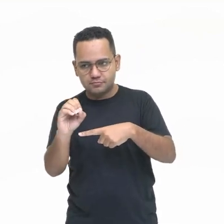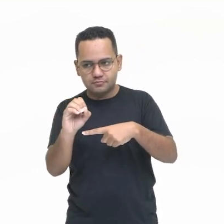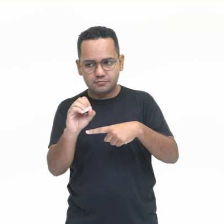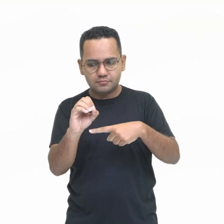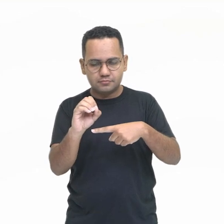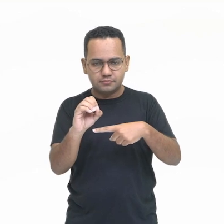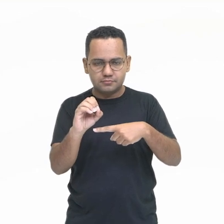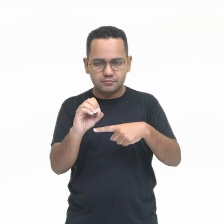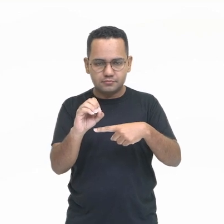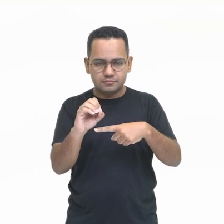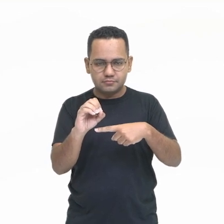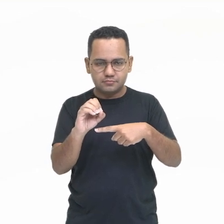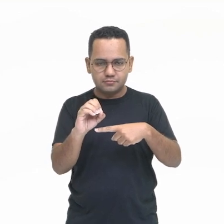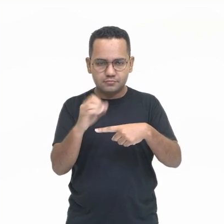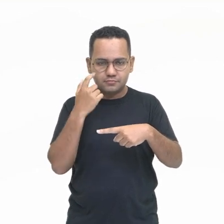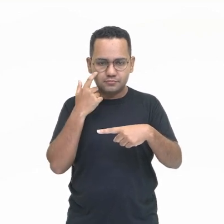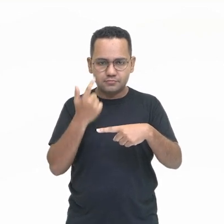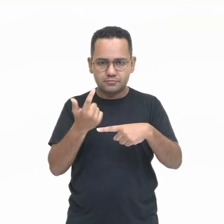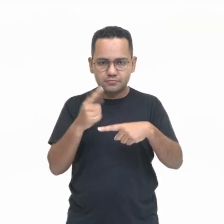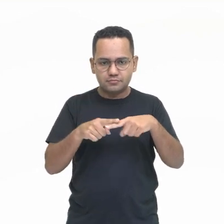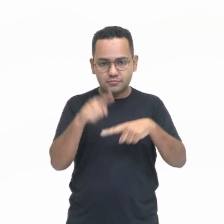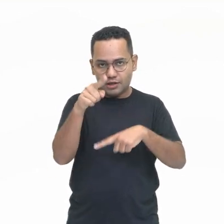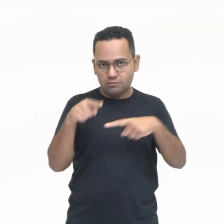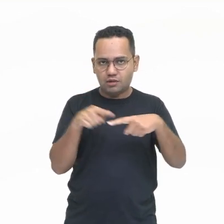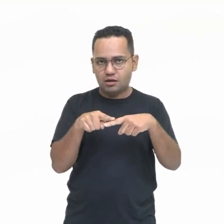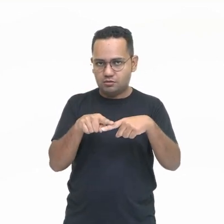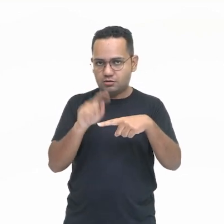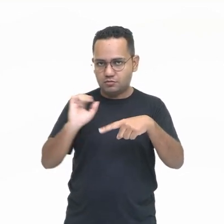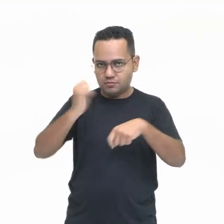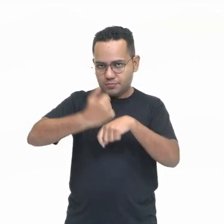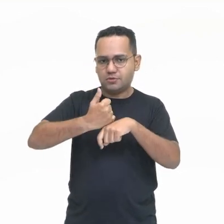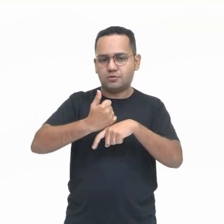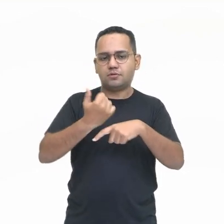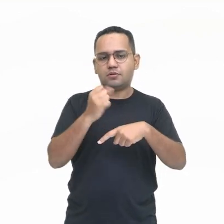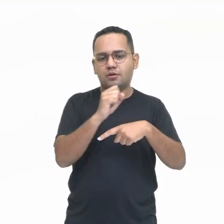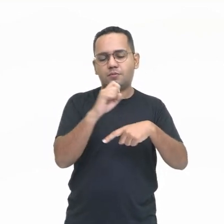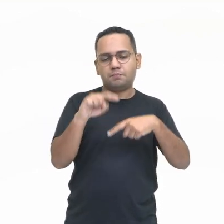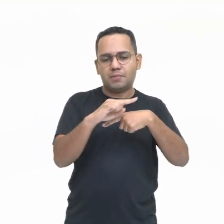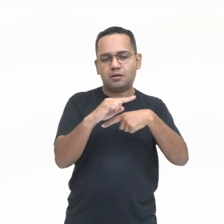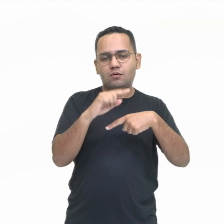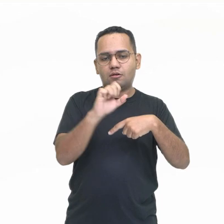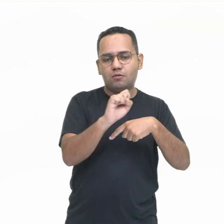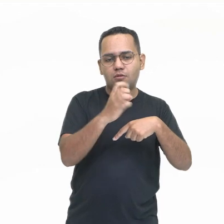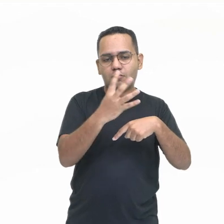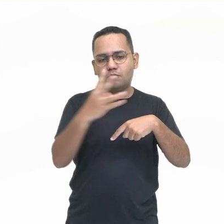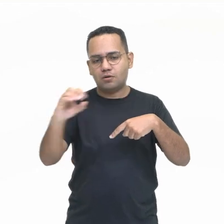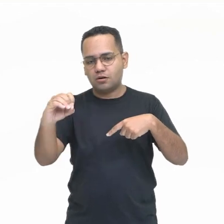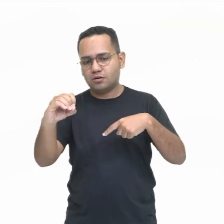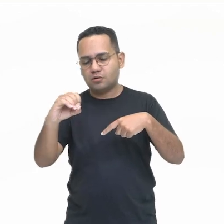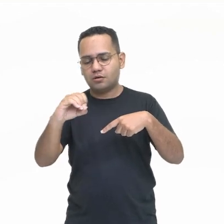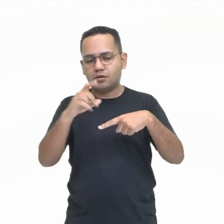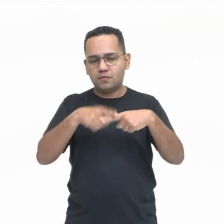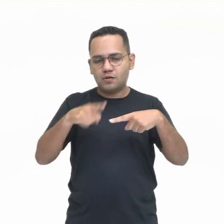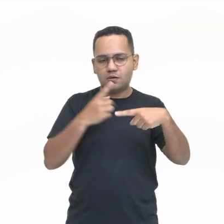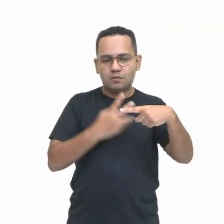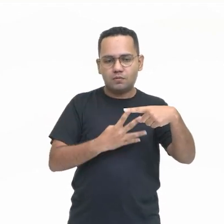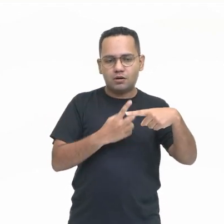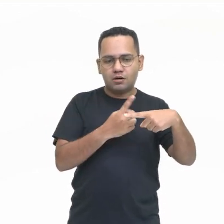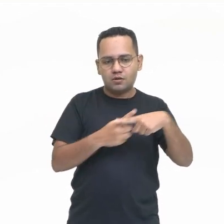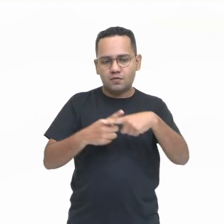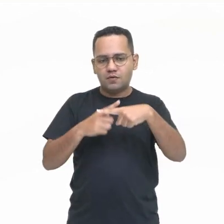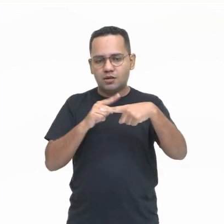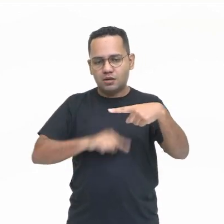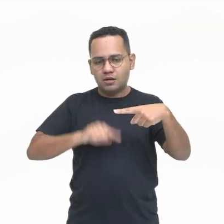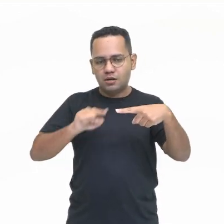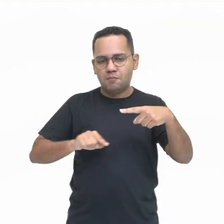a menos o delta, que é 8.400, então menos 8.400, dividido por 4 vezes